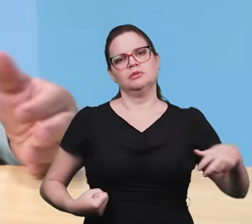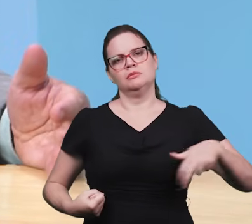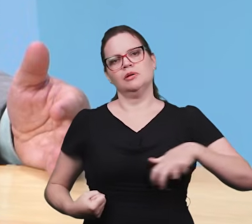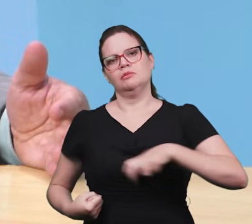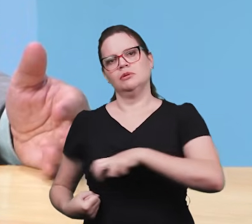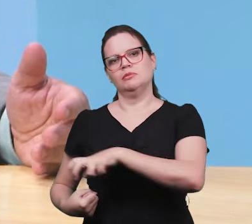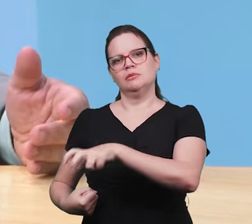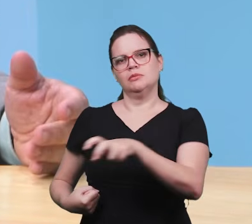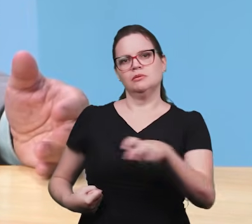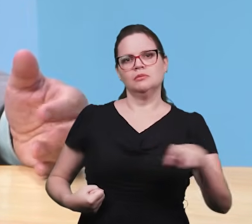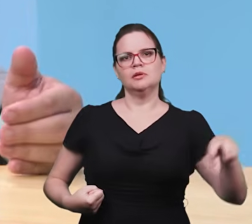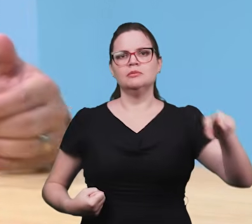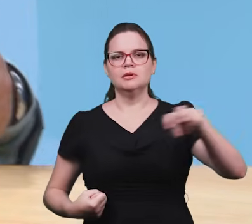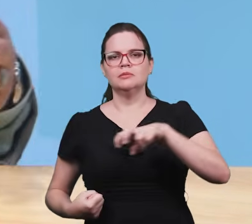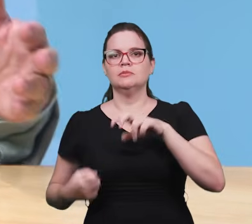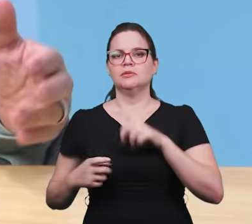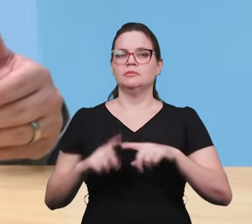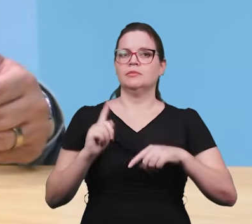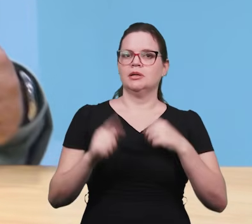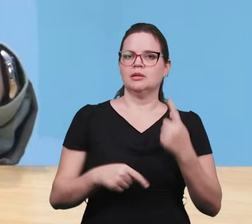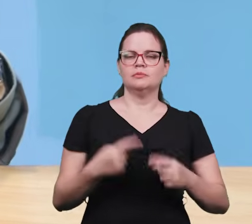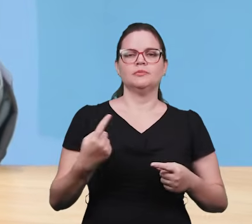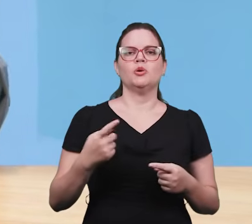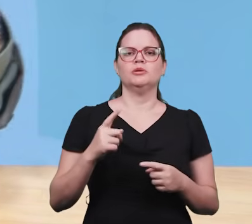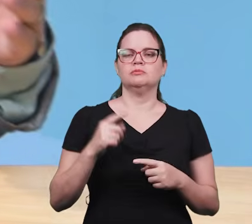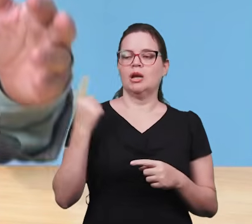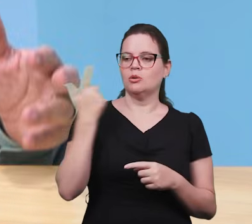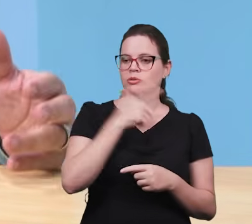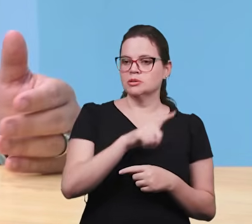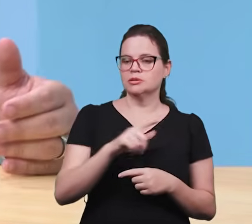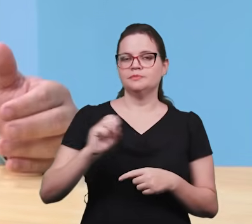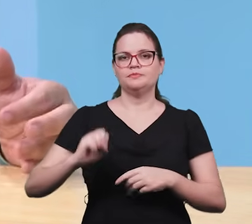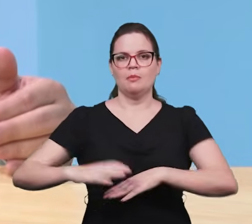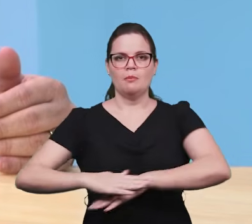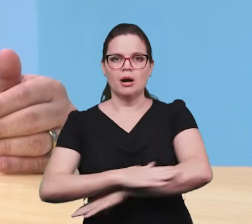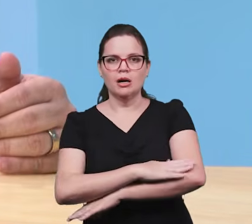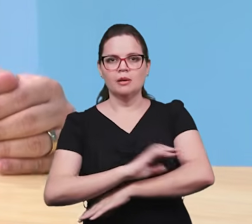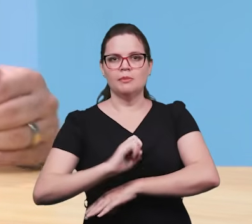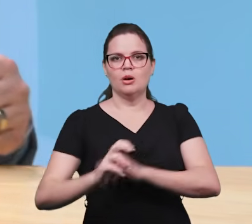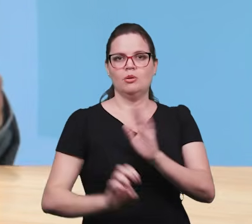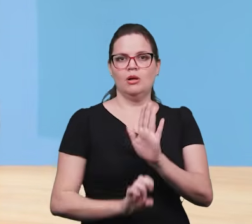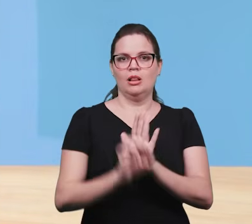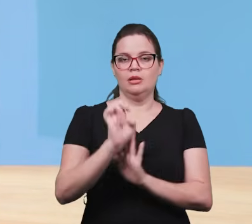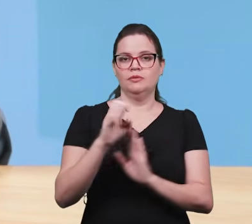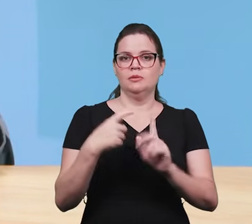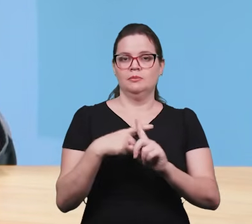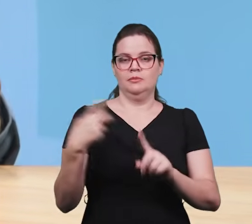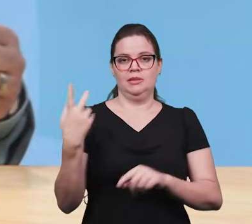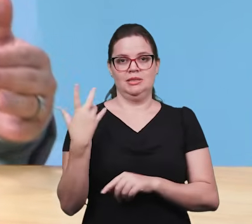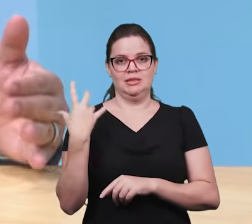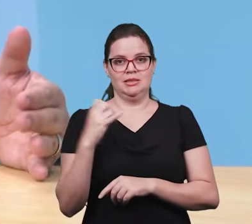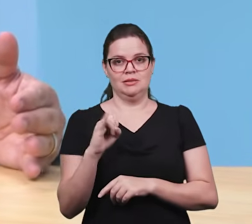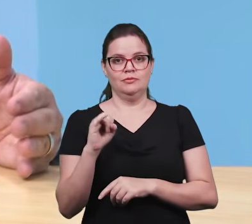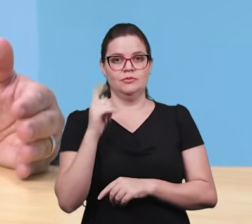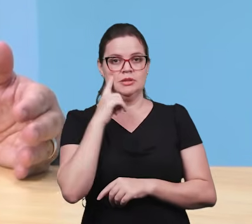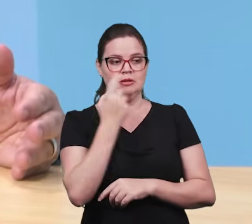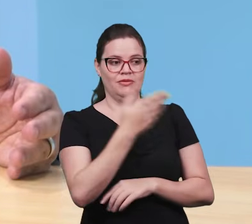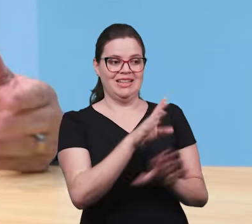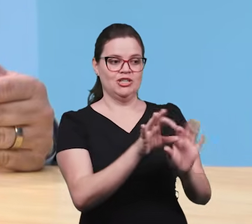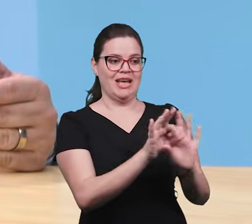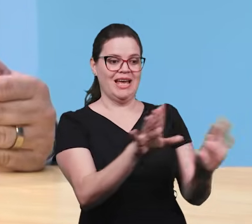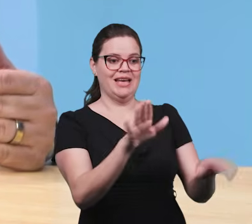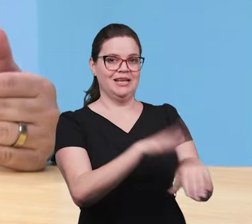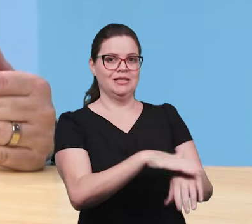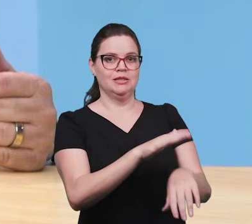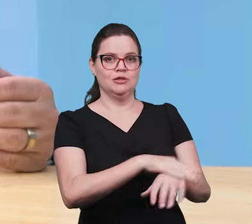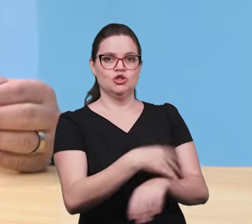para subir de cadeira de rodas, uma rampa, ou tem que pegar um elevador. E quando você traz essa autonomia para essas pessoas,